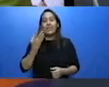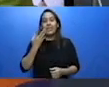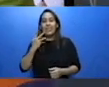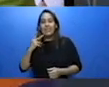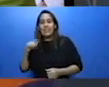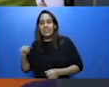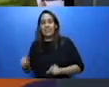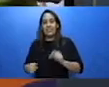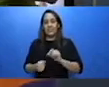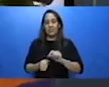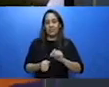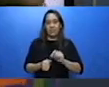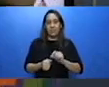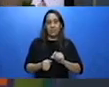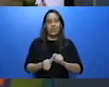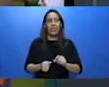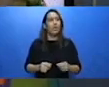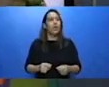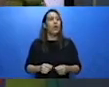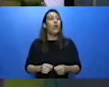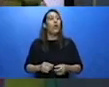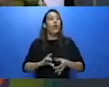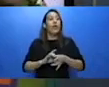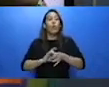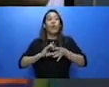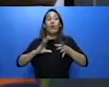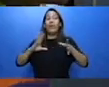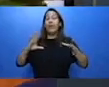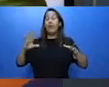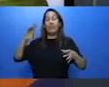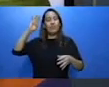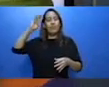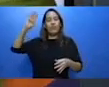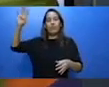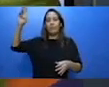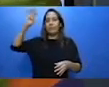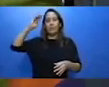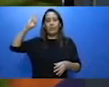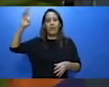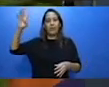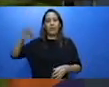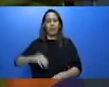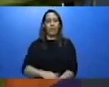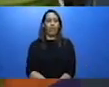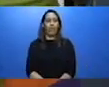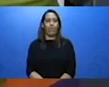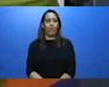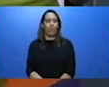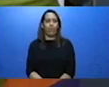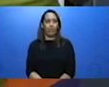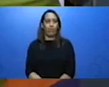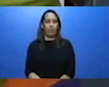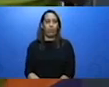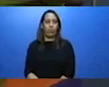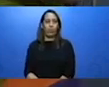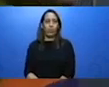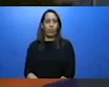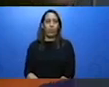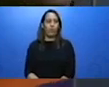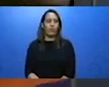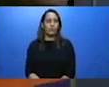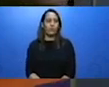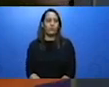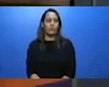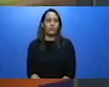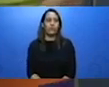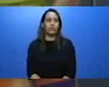sem maldade. Então, isso é besteiras. Então, a gente pode falar que são bobagens,